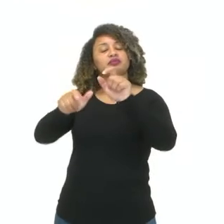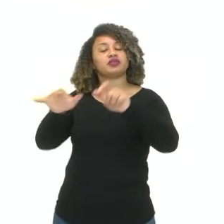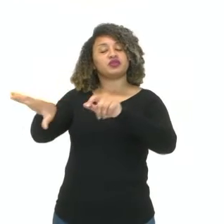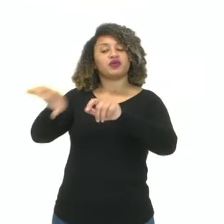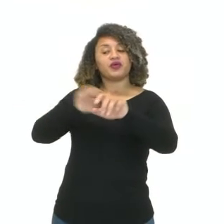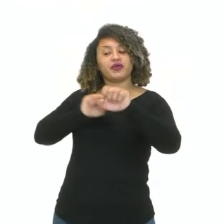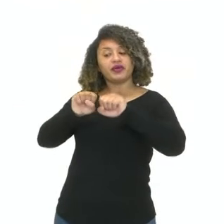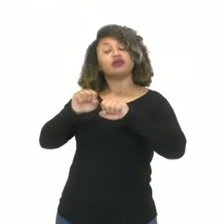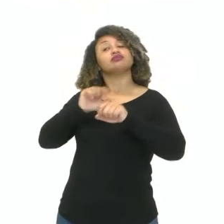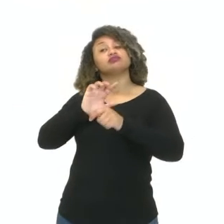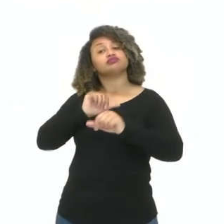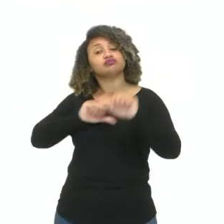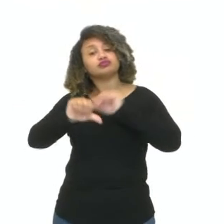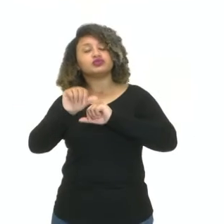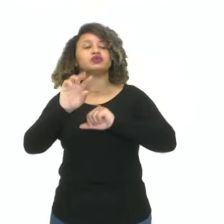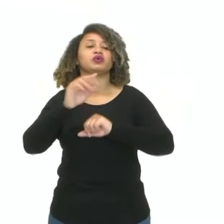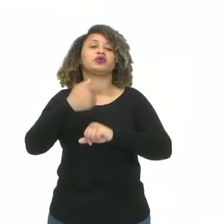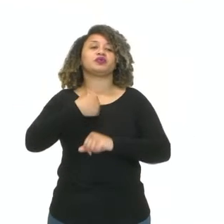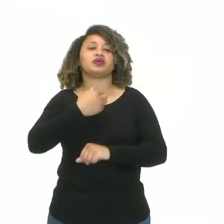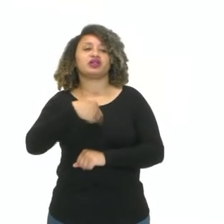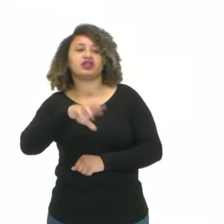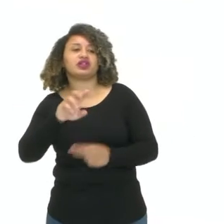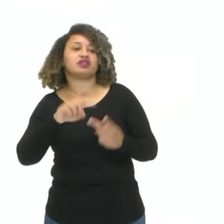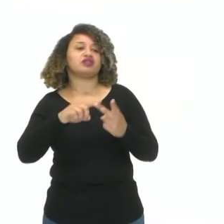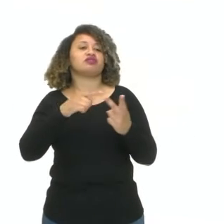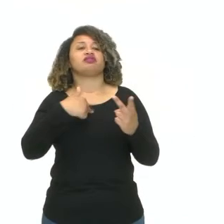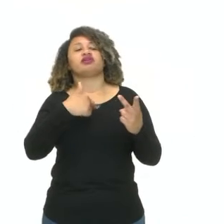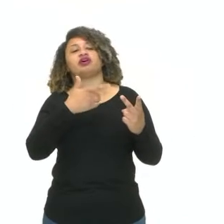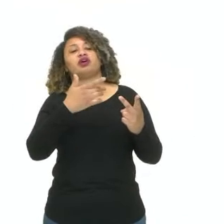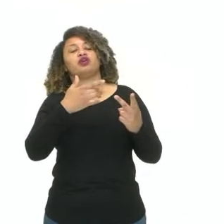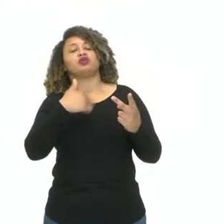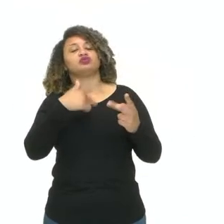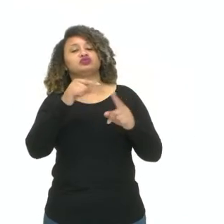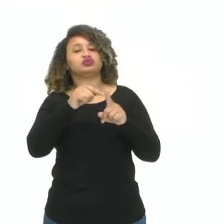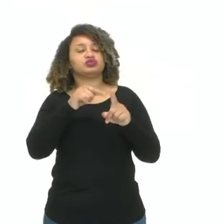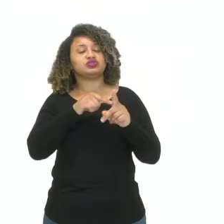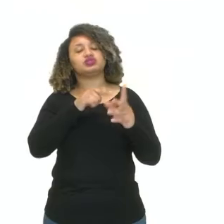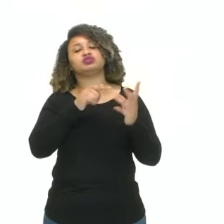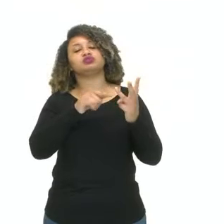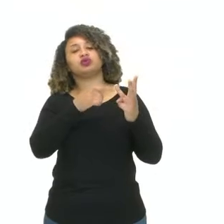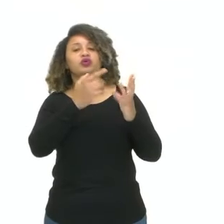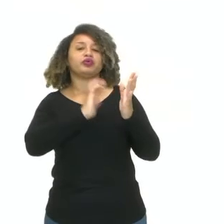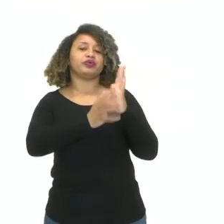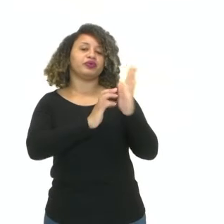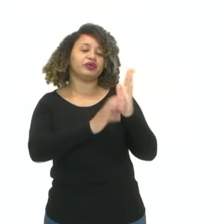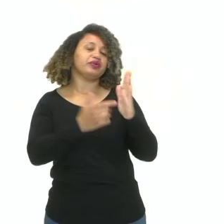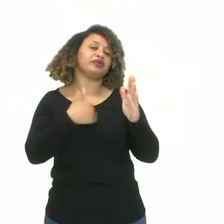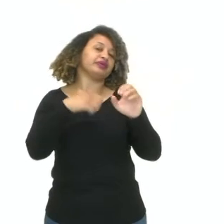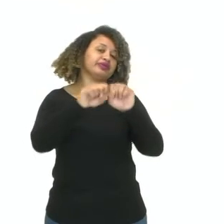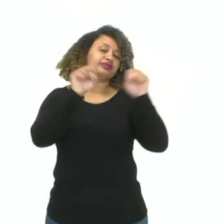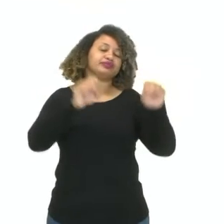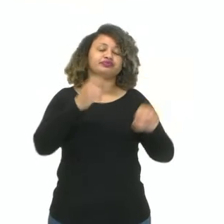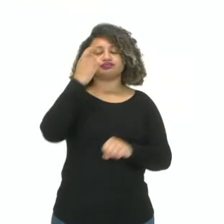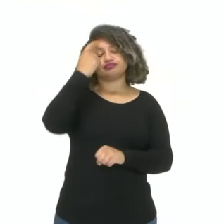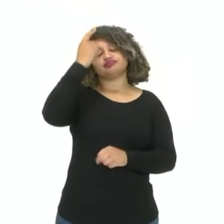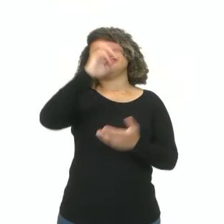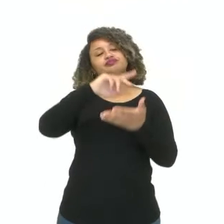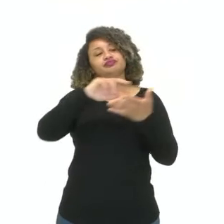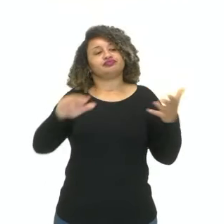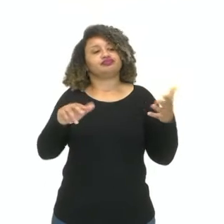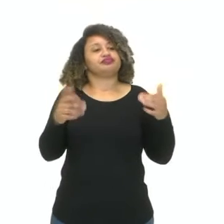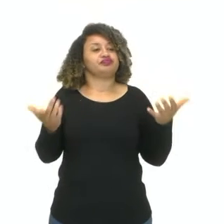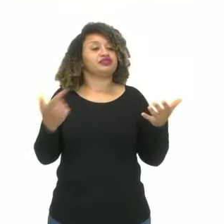que se converteu a uma religião, uma seita, uma doutrina, um partido, um sistema, uma ideia, etc.